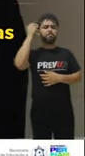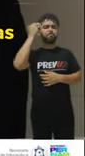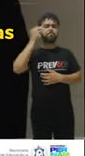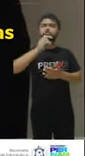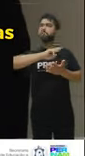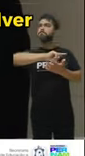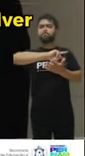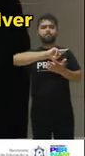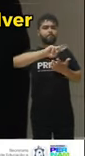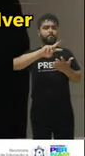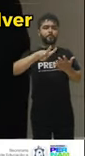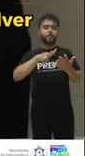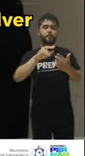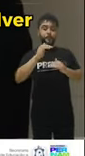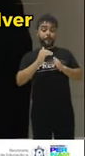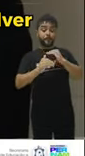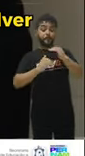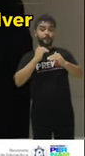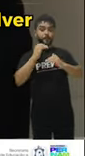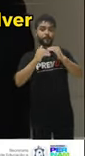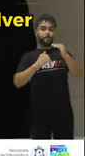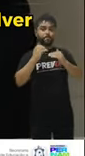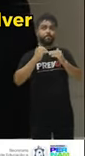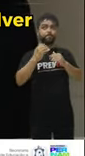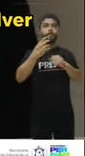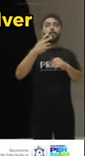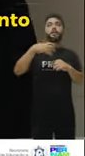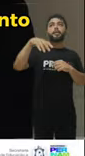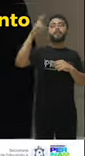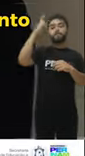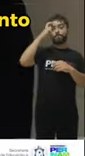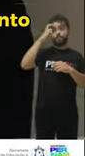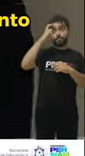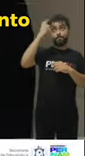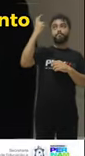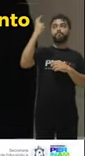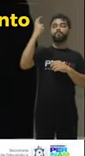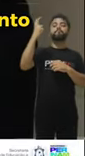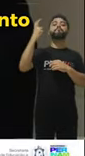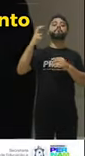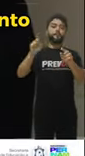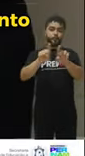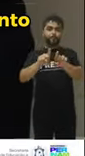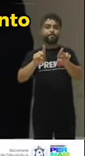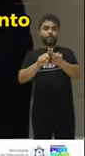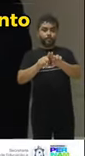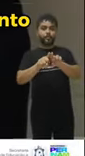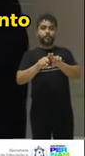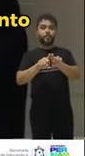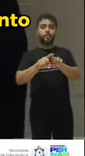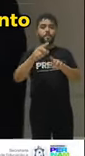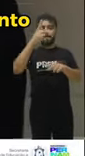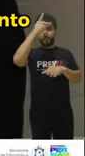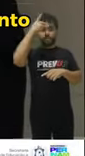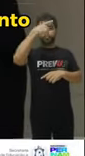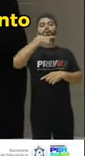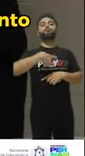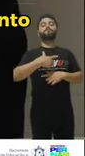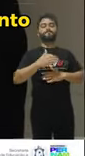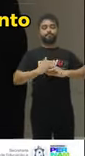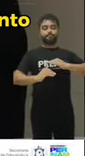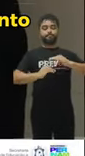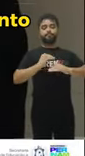experiências, tanto para me desenvolver intelectualmente da vida acadêmica, quanto como